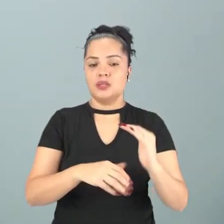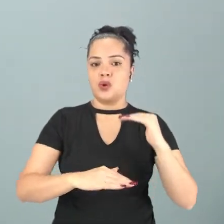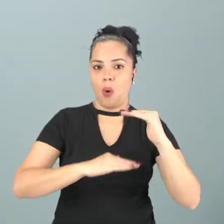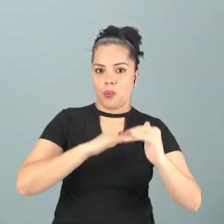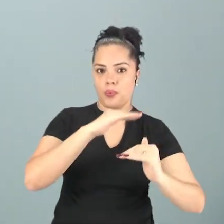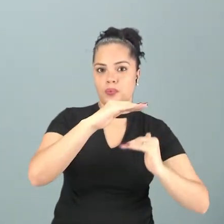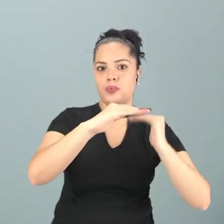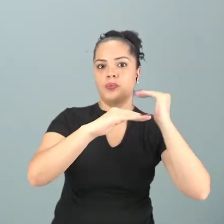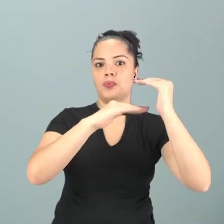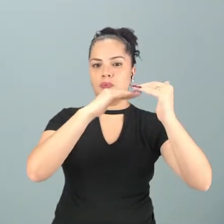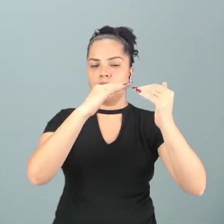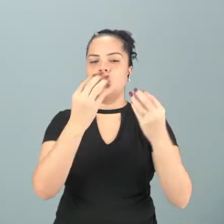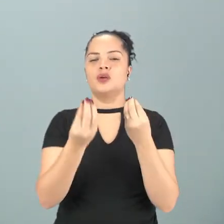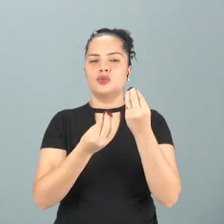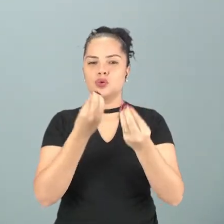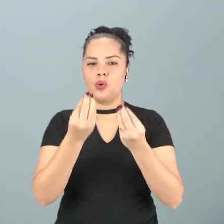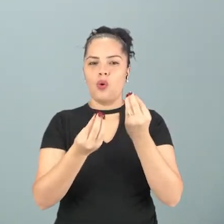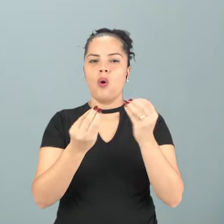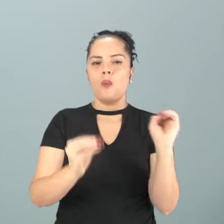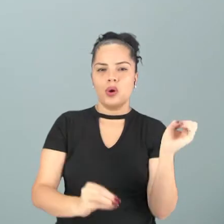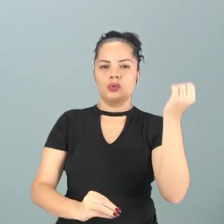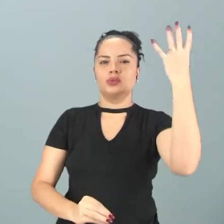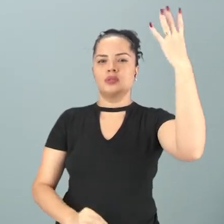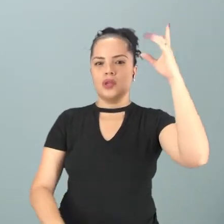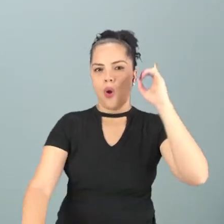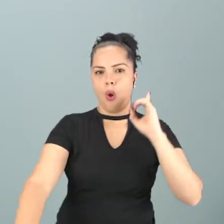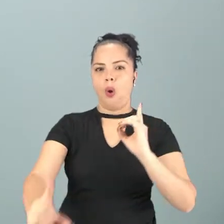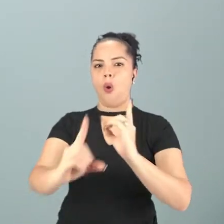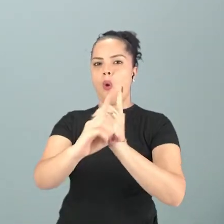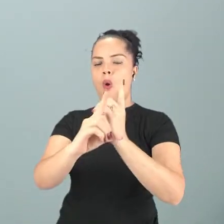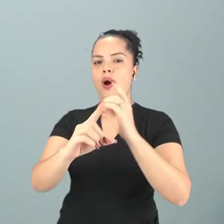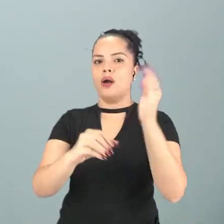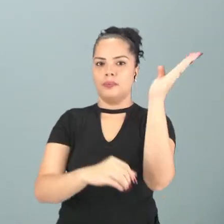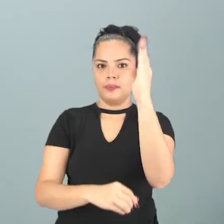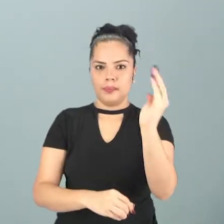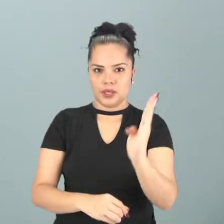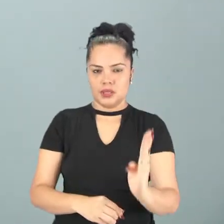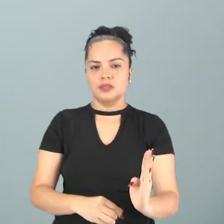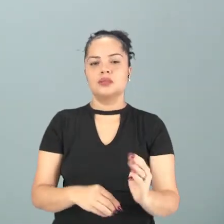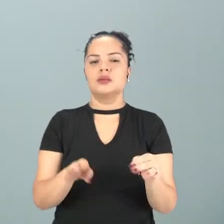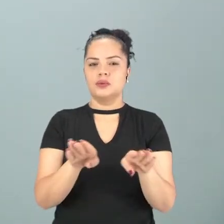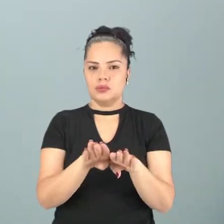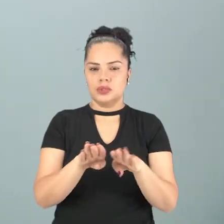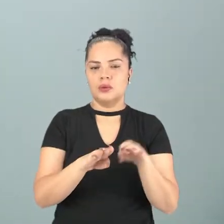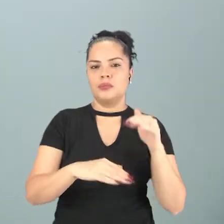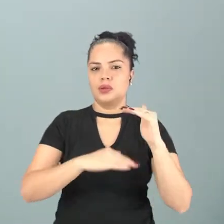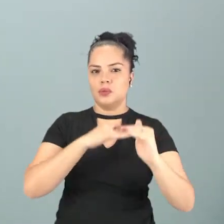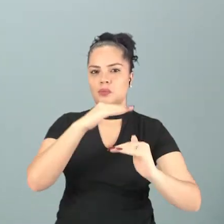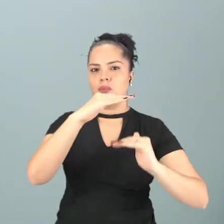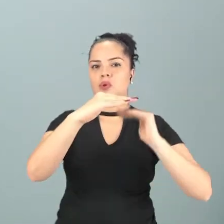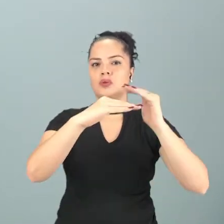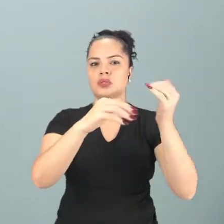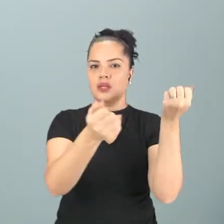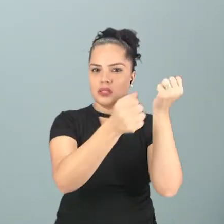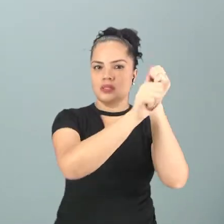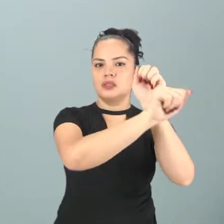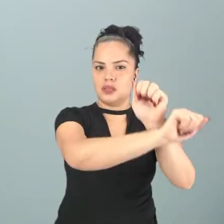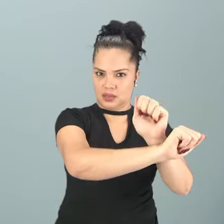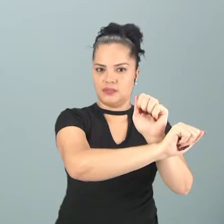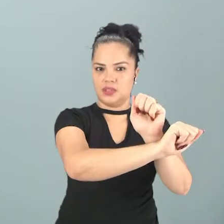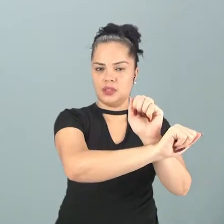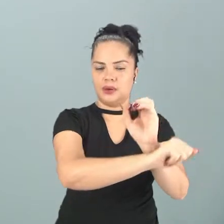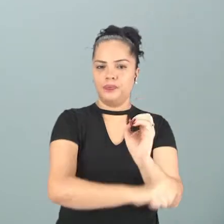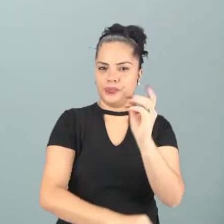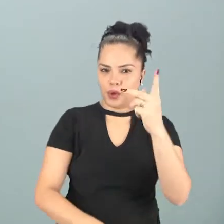processo de colonização, do descobrimento do Brasil e, consequentemente, também do processo de escravidão, certo? Tanto